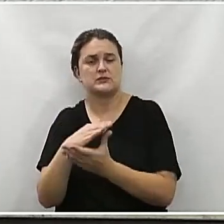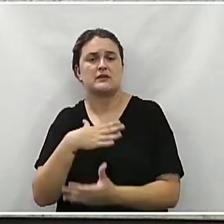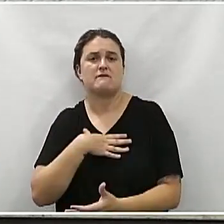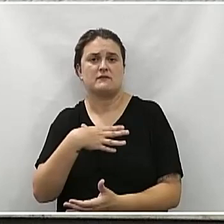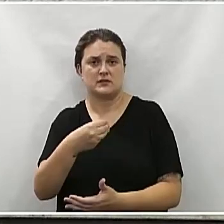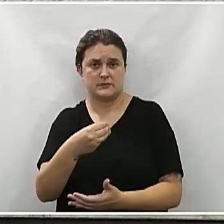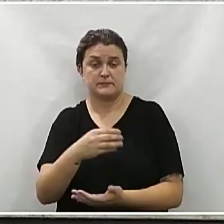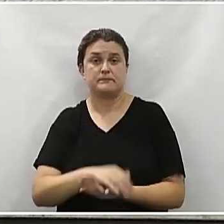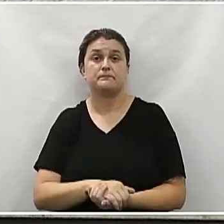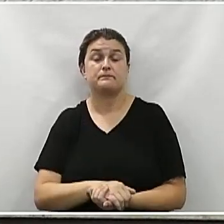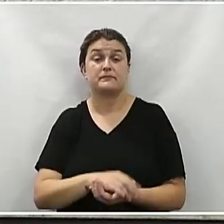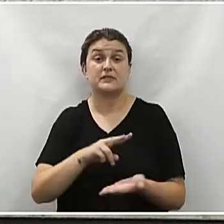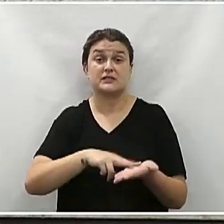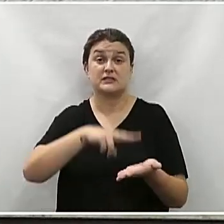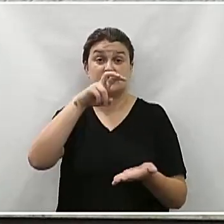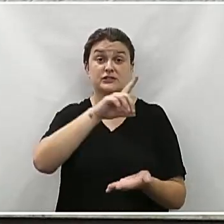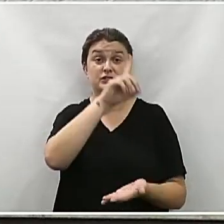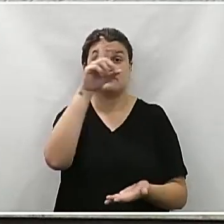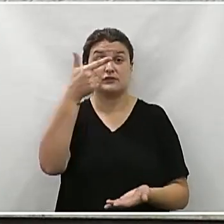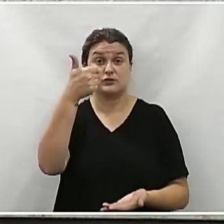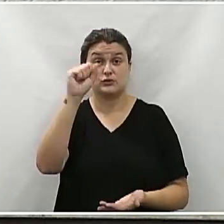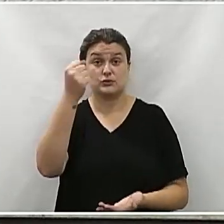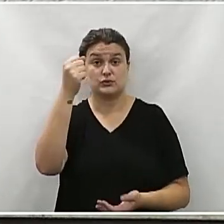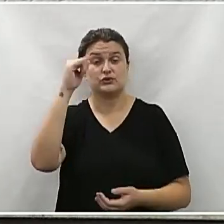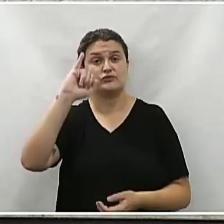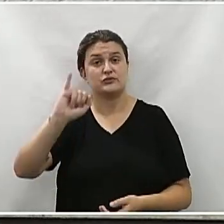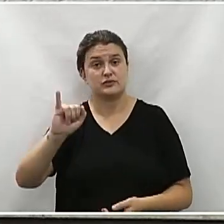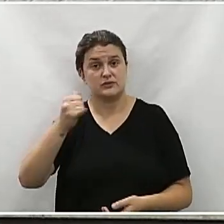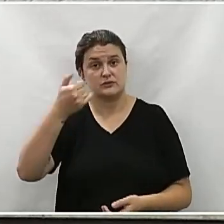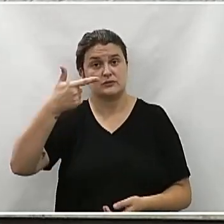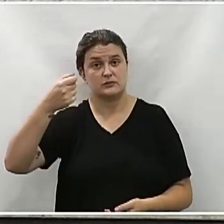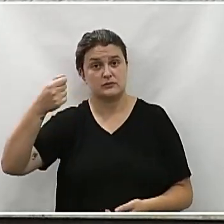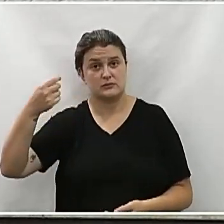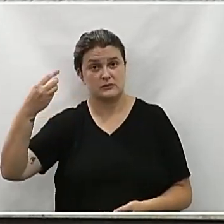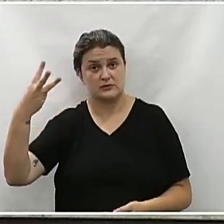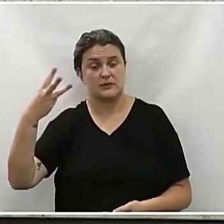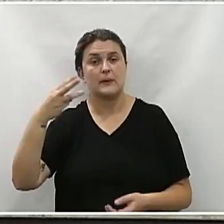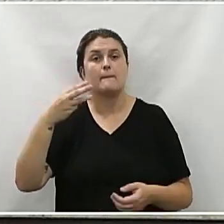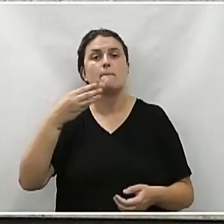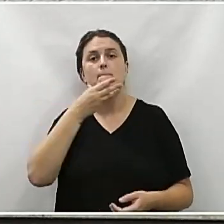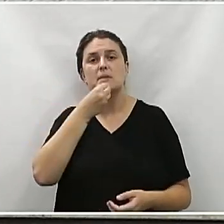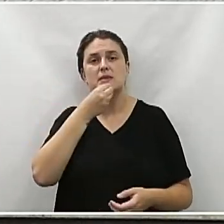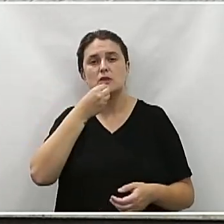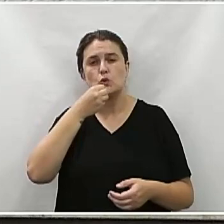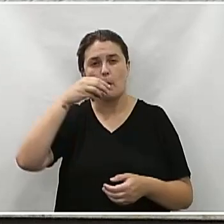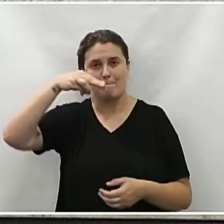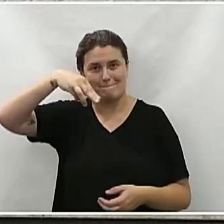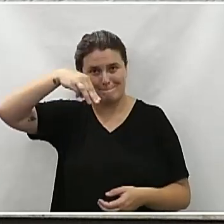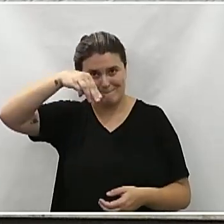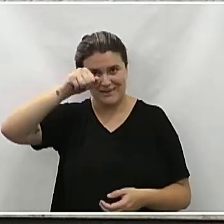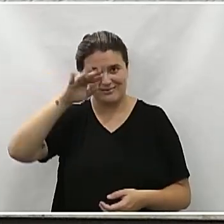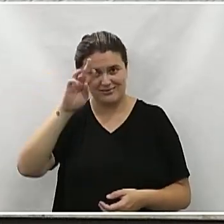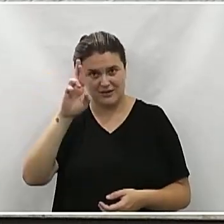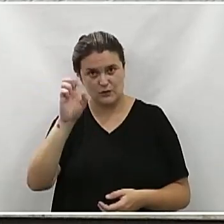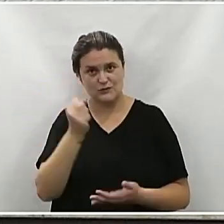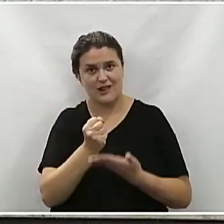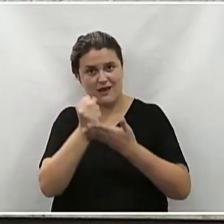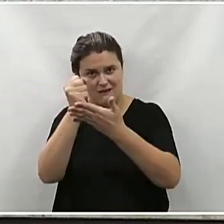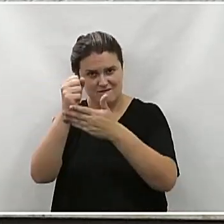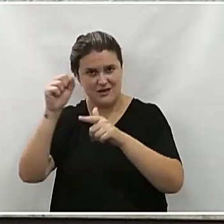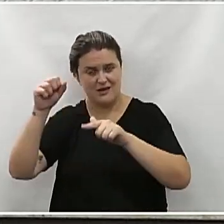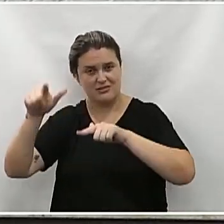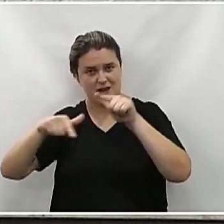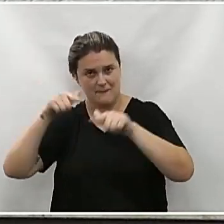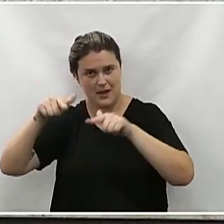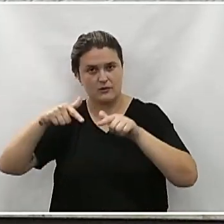enteada. Na manhã do dia 28 de janeiro de 2023, Mateus estava levando a sua esposa Jéssica para o trabalho, quando,